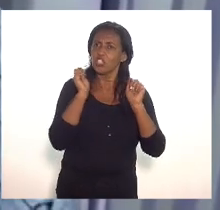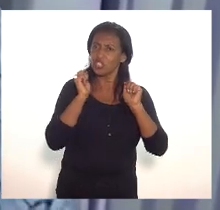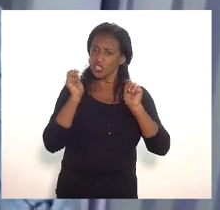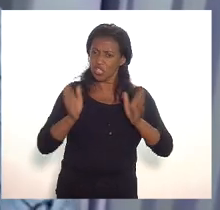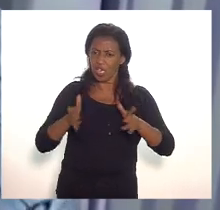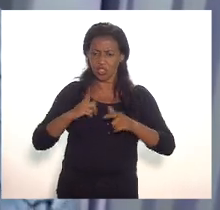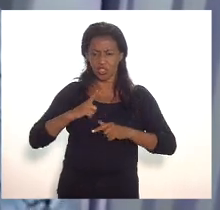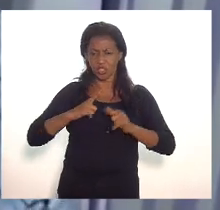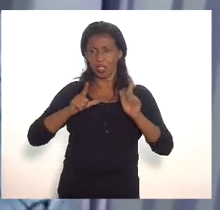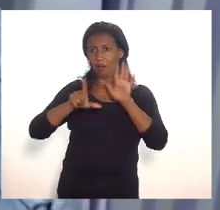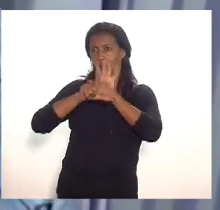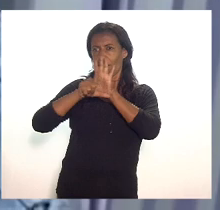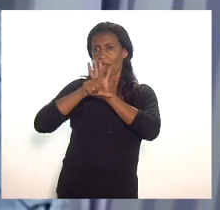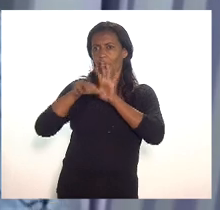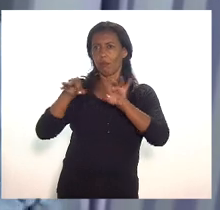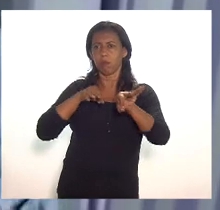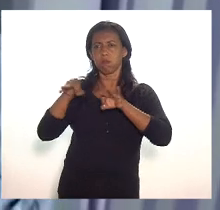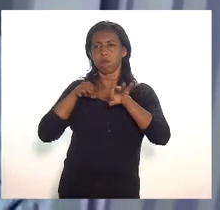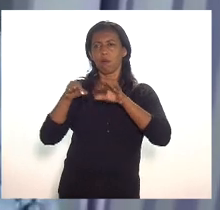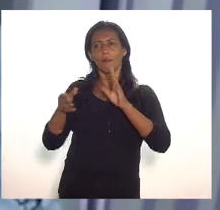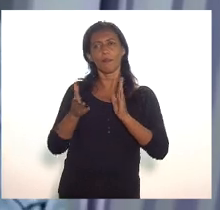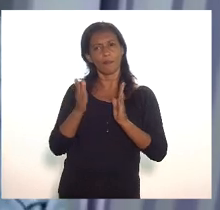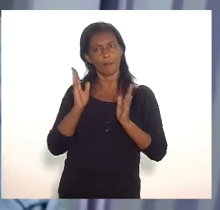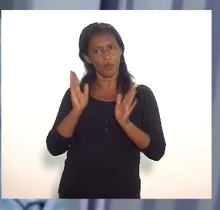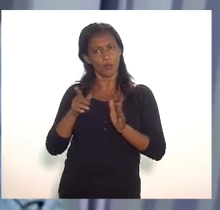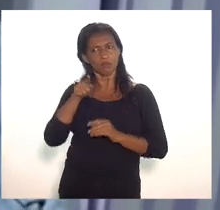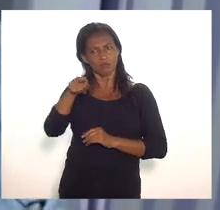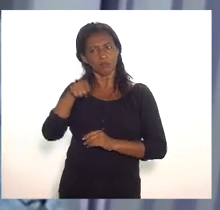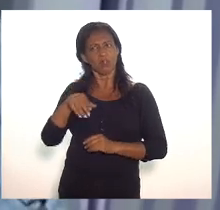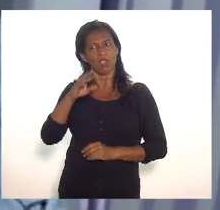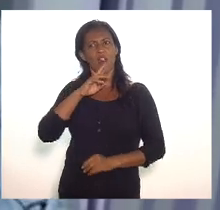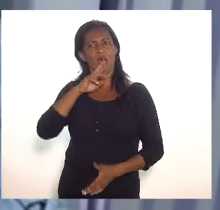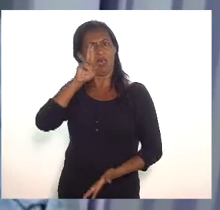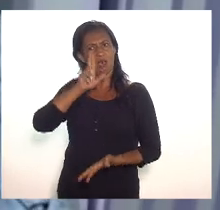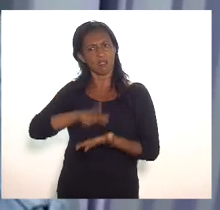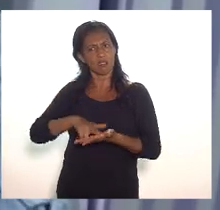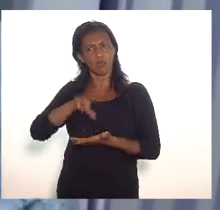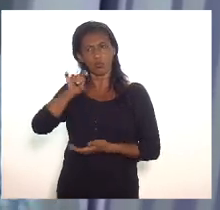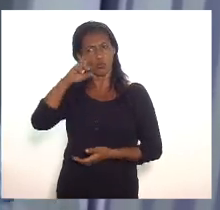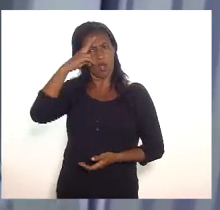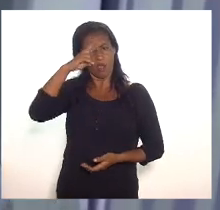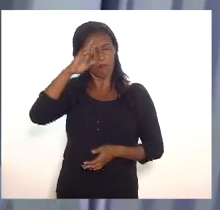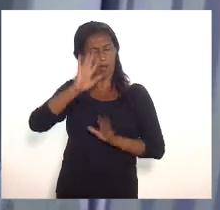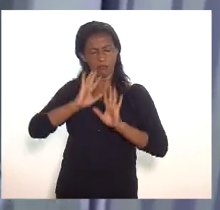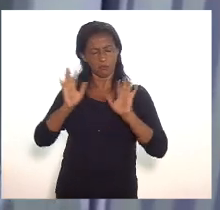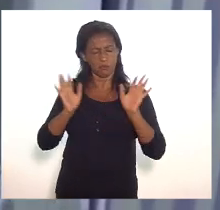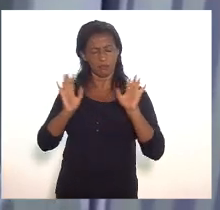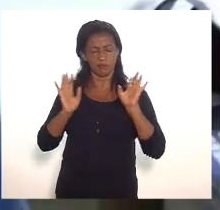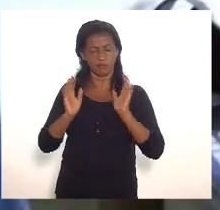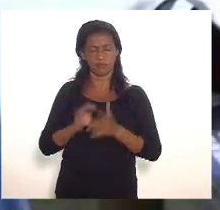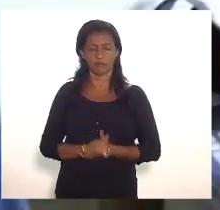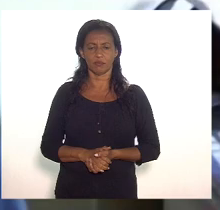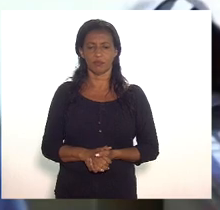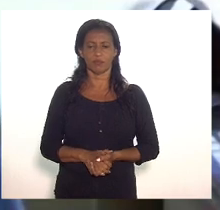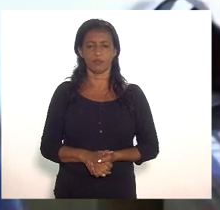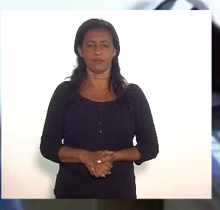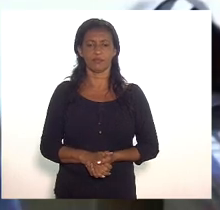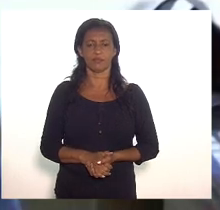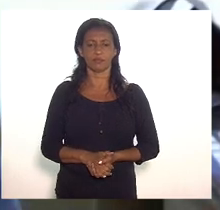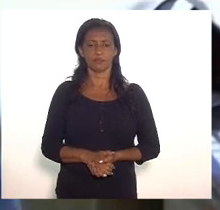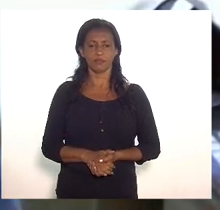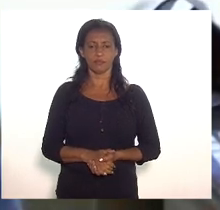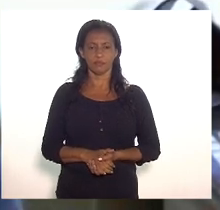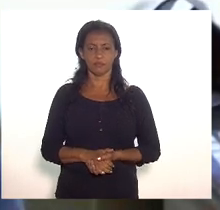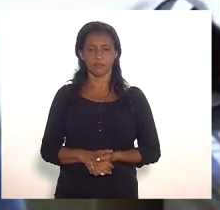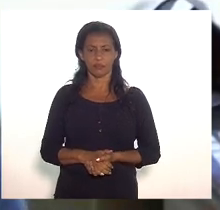decidiu retirar depois de ter sofrido emendas. Vossa Excelência tem toda a razão, eu queria só lembrar esse aspecto. Muito obrigado, deputado. Pedido ao deputado Luiz Paulo